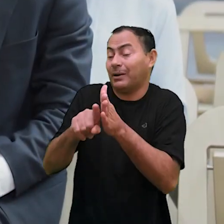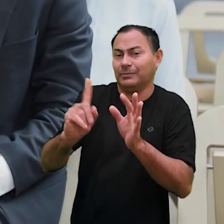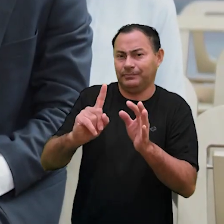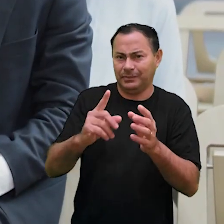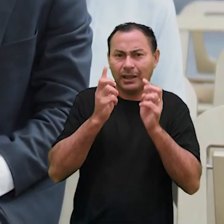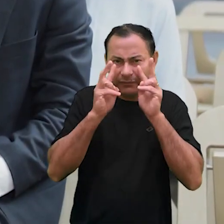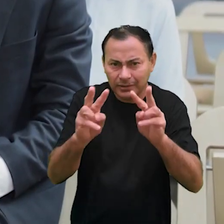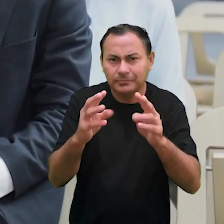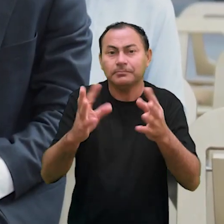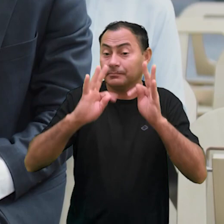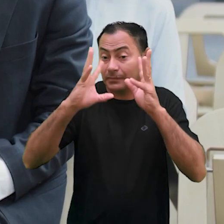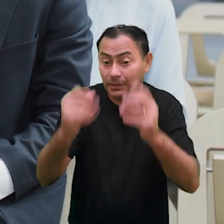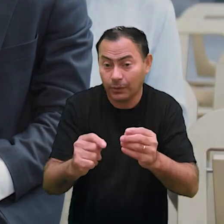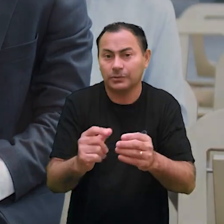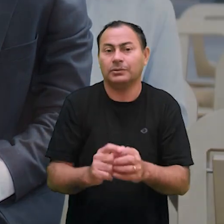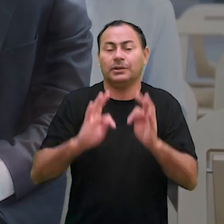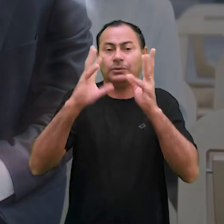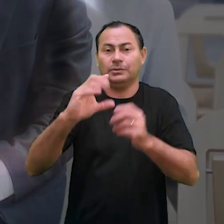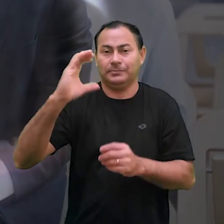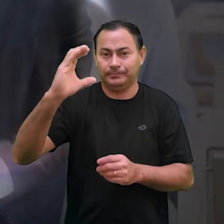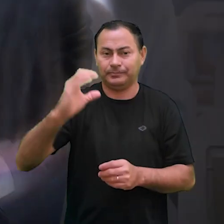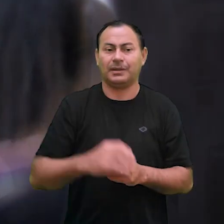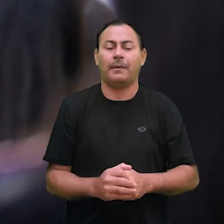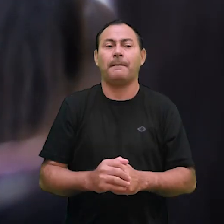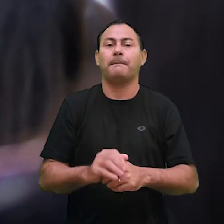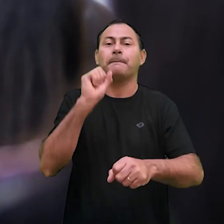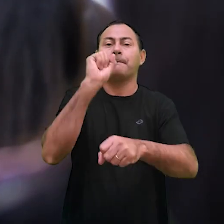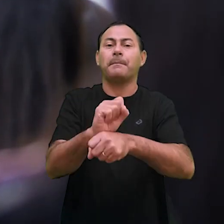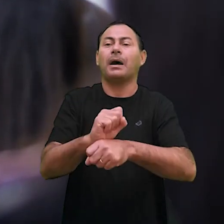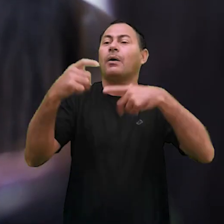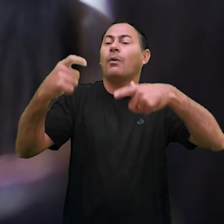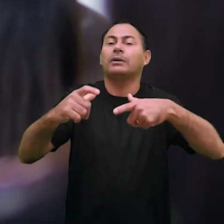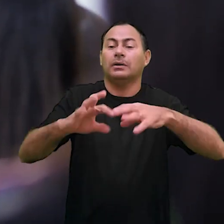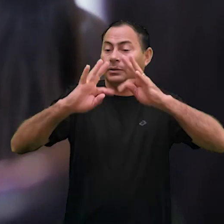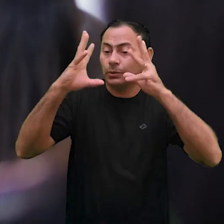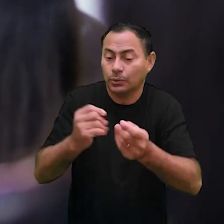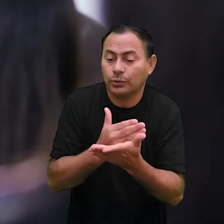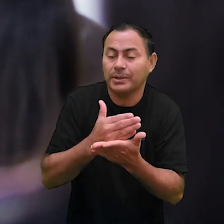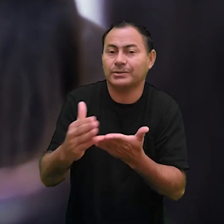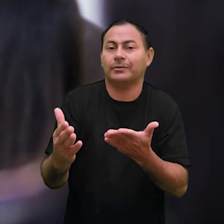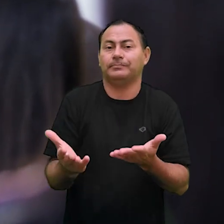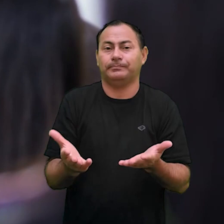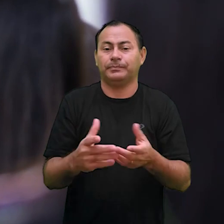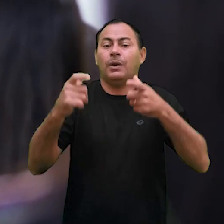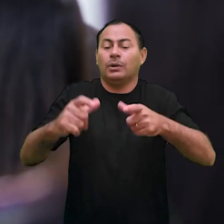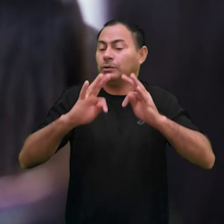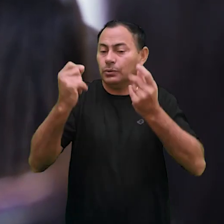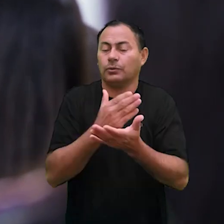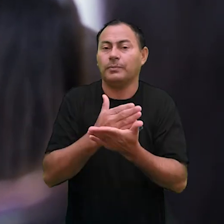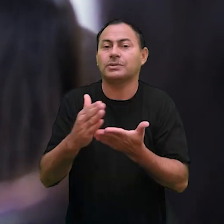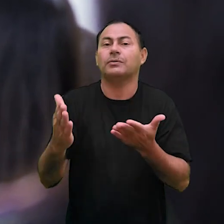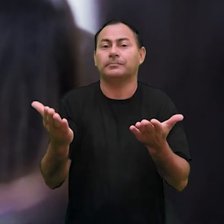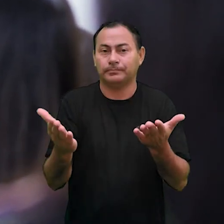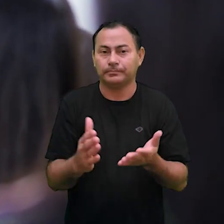que eu ia fazer. Você está vendo? Todos eles, todos os cientistas param na questão de onde tudo se